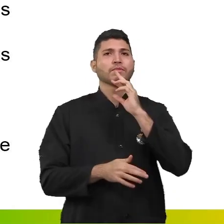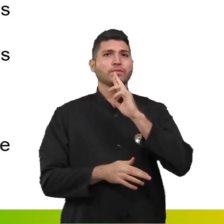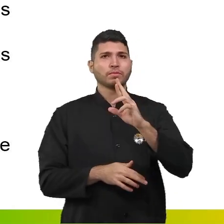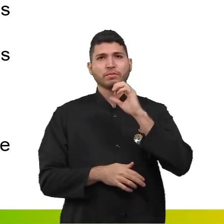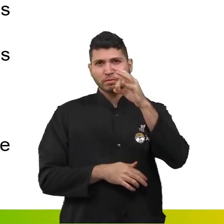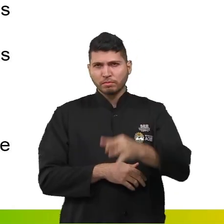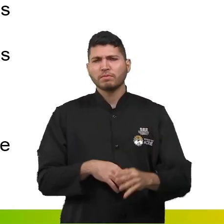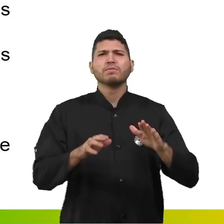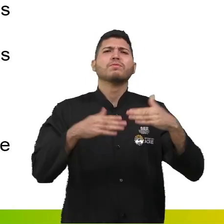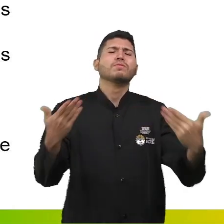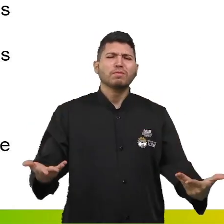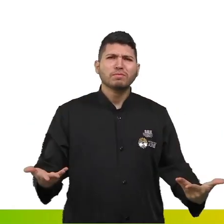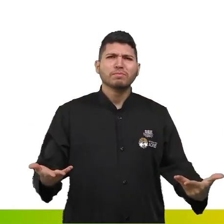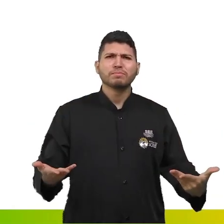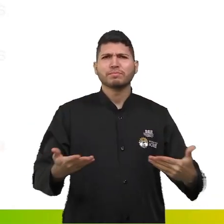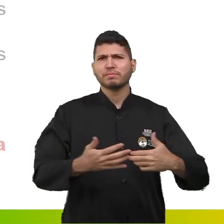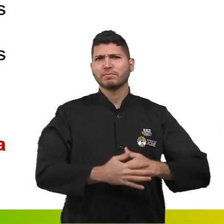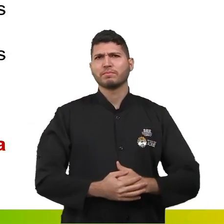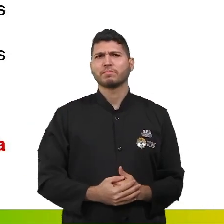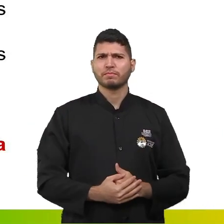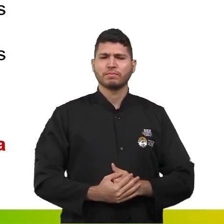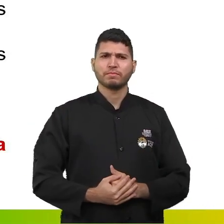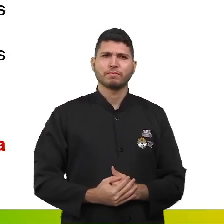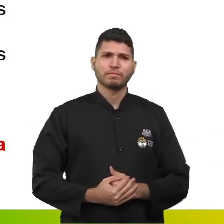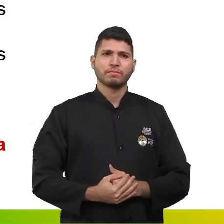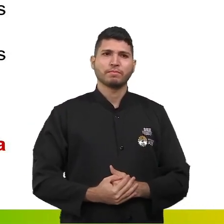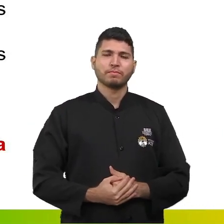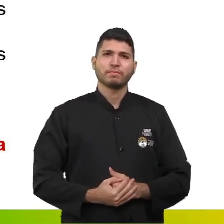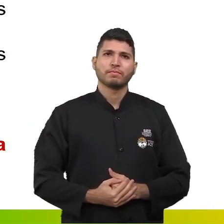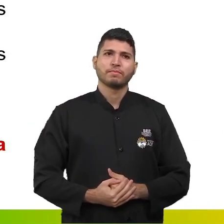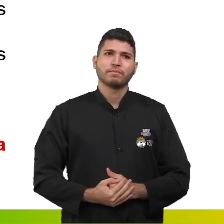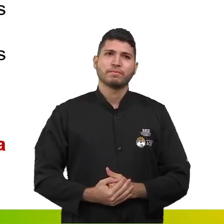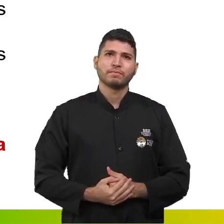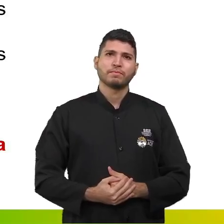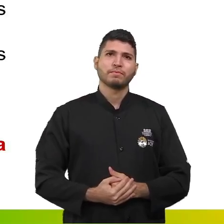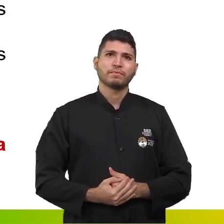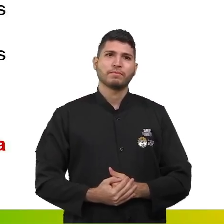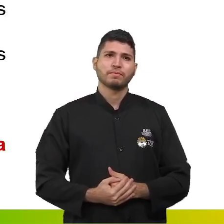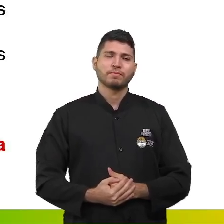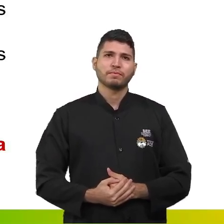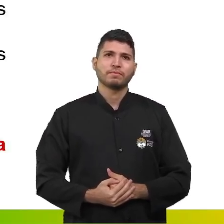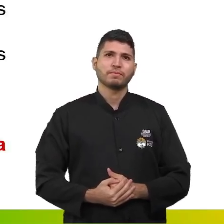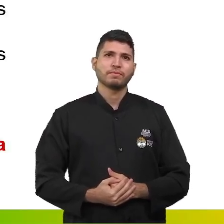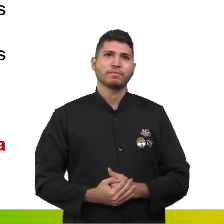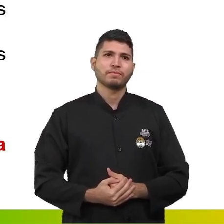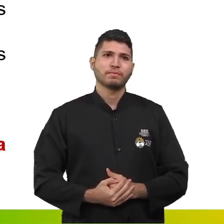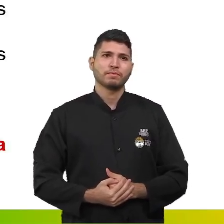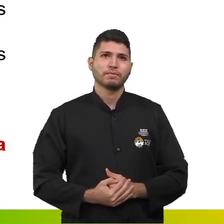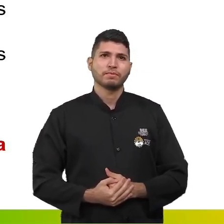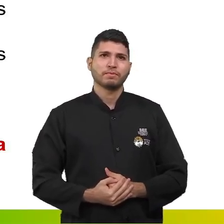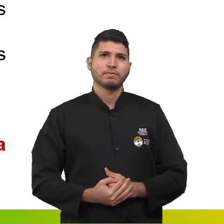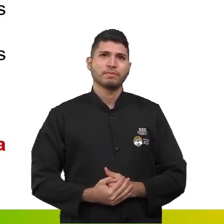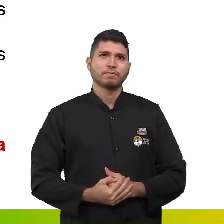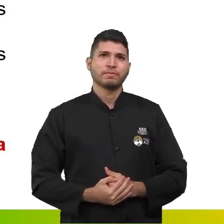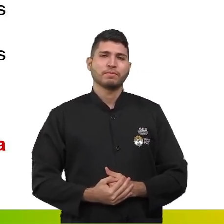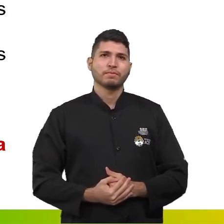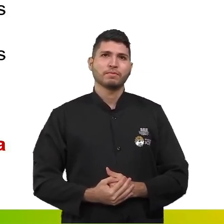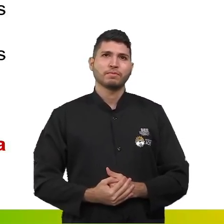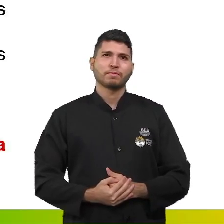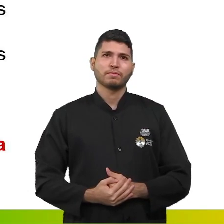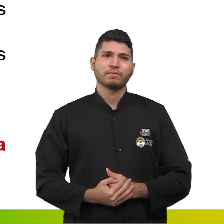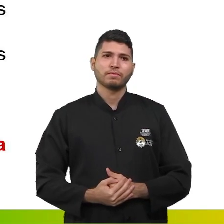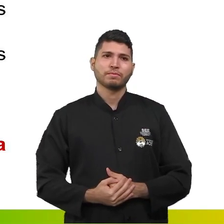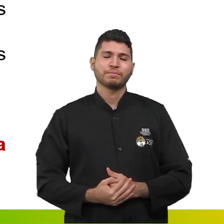correta? Muito bem. Quem fez aí a alternativa E está correto. Inclusive, nós somos fruto